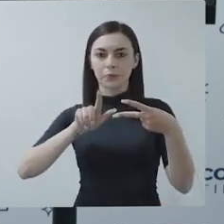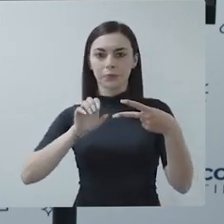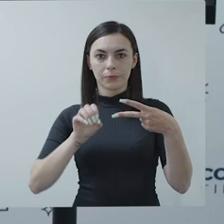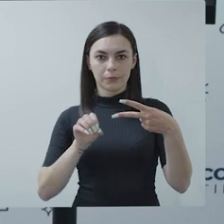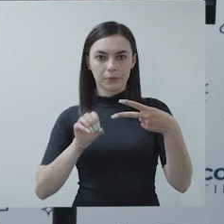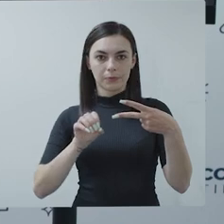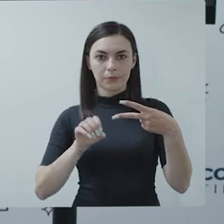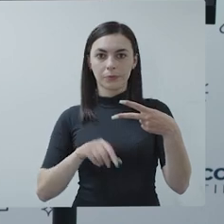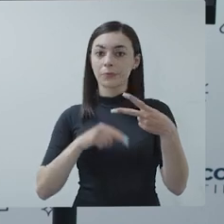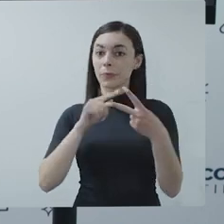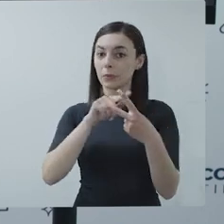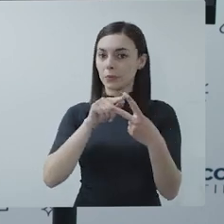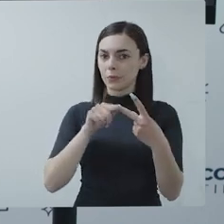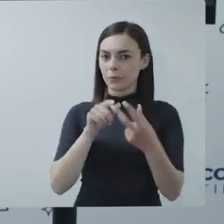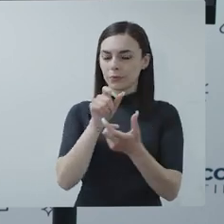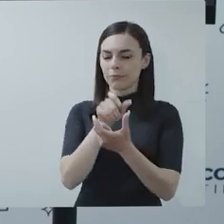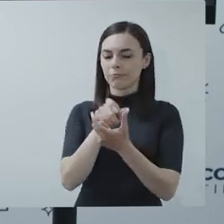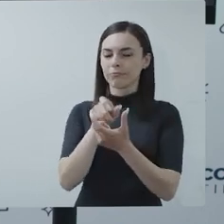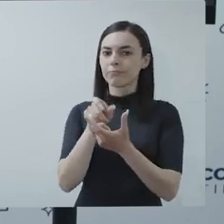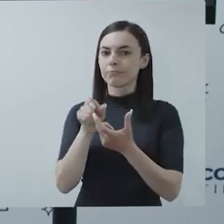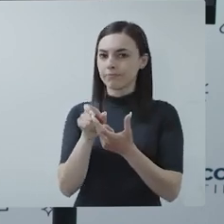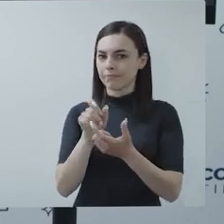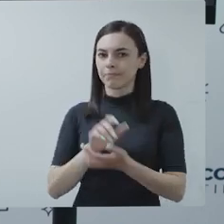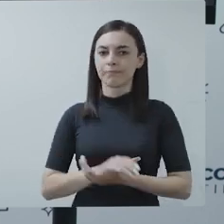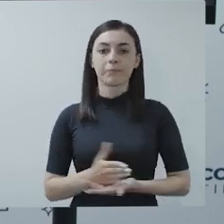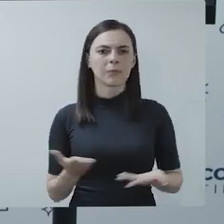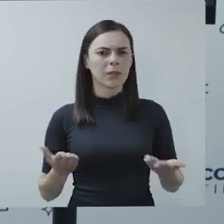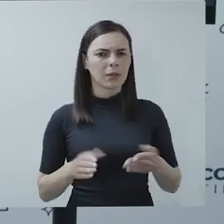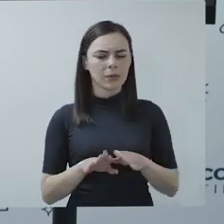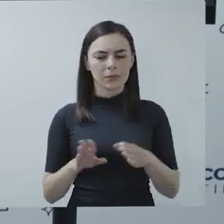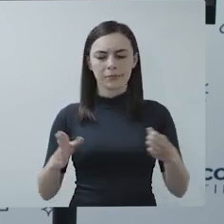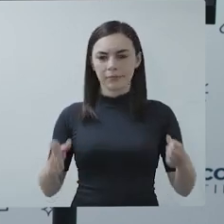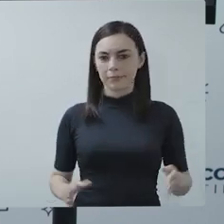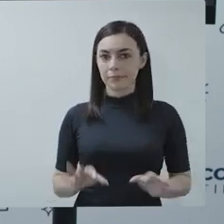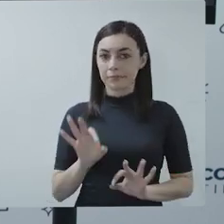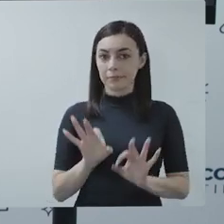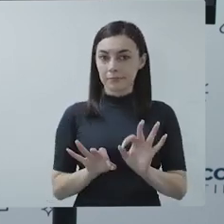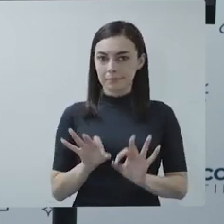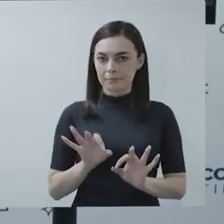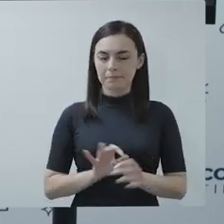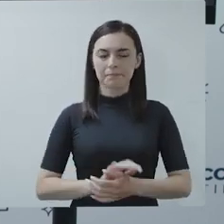Jogo. Duas sílabas. Vamos fazer aqui na mesa agora?